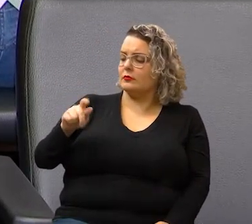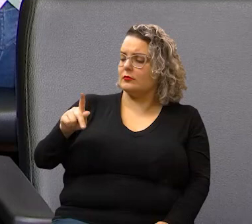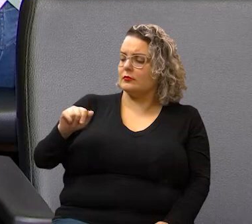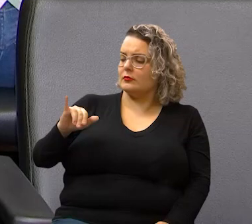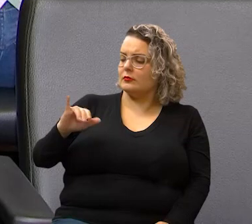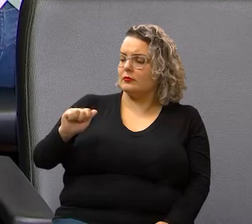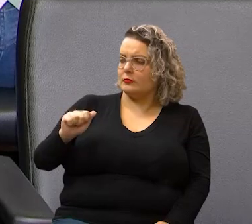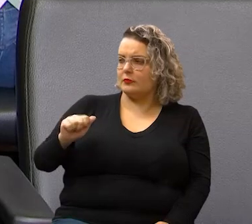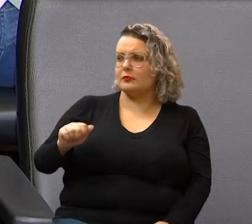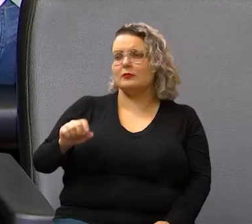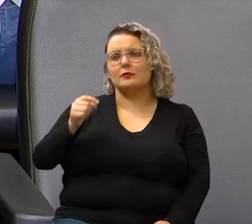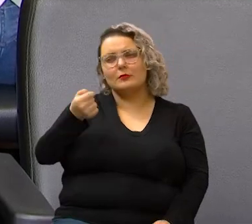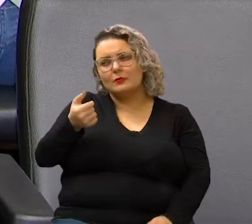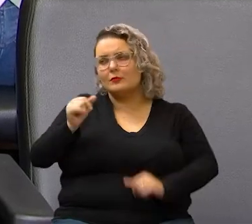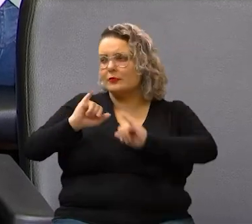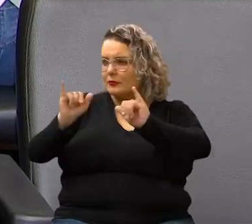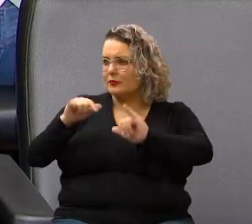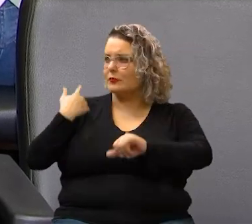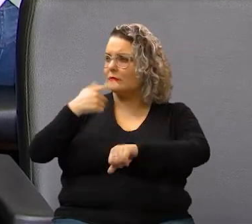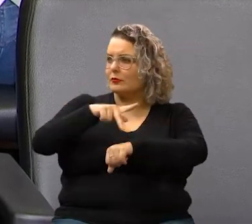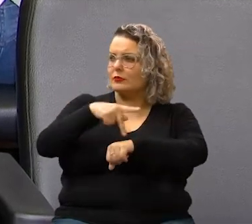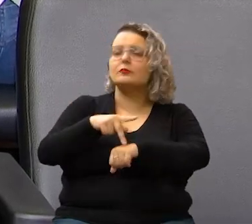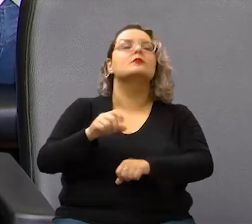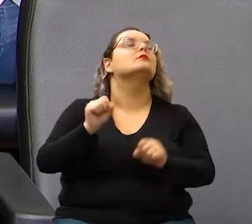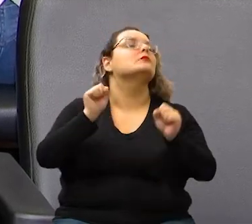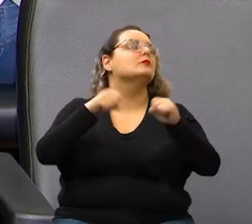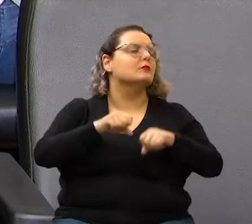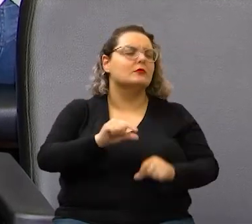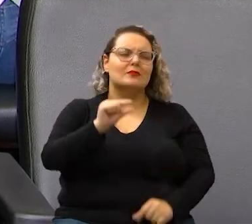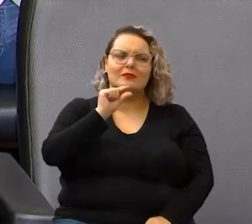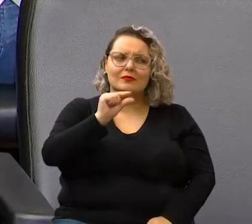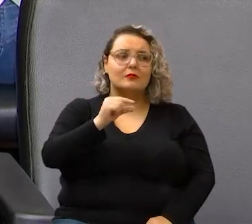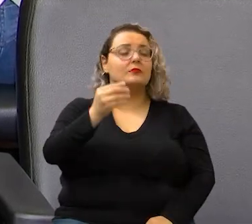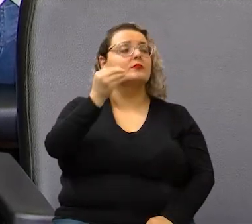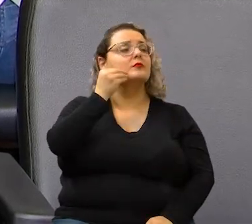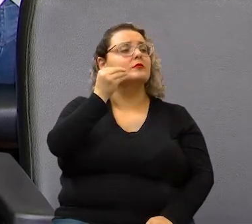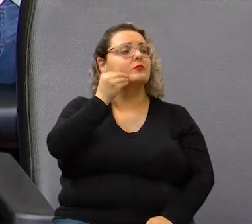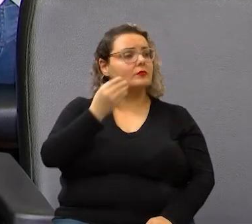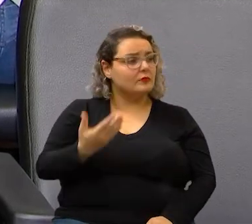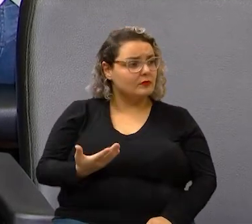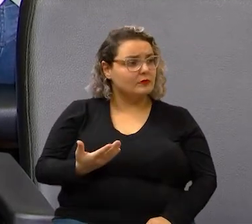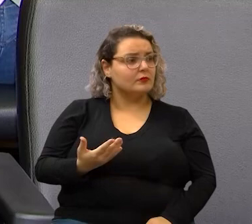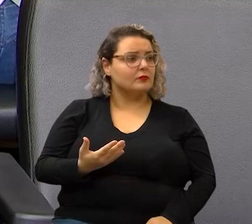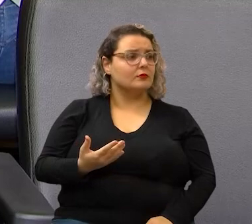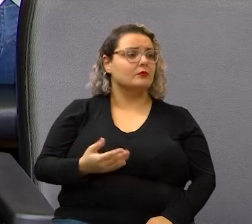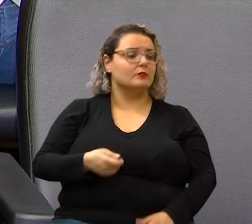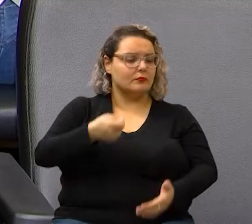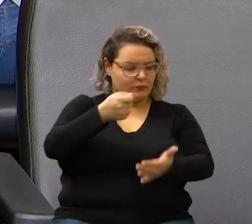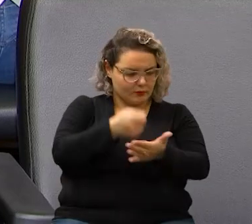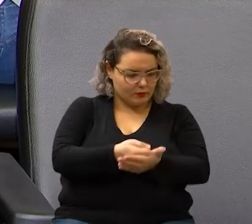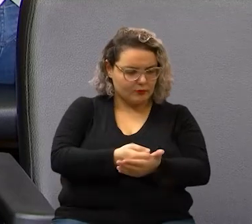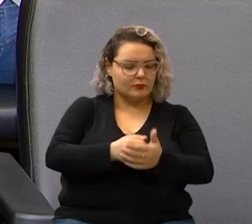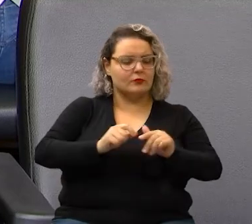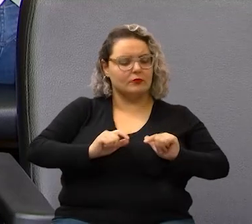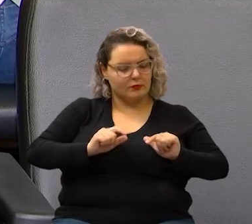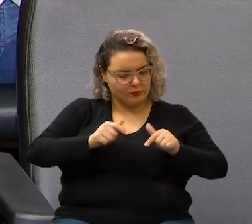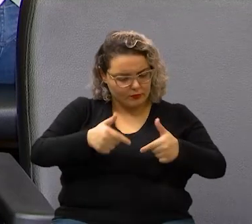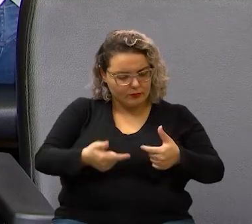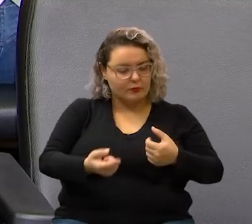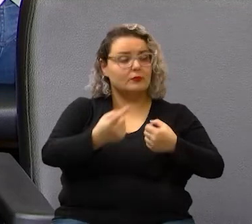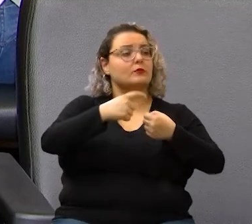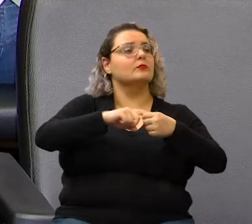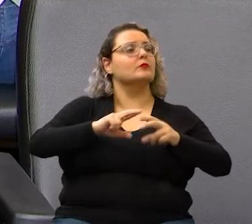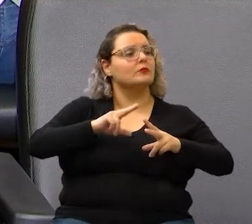ainda é pouco divulgada aqui no nosso país? Muito pouco. Por isso que eu estou tentando afirmar ela.